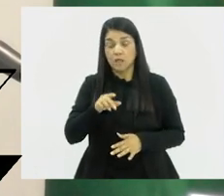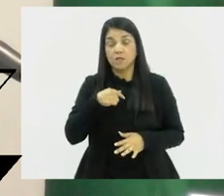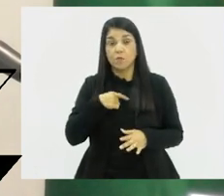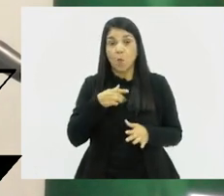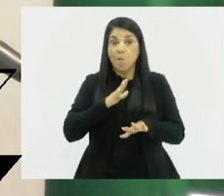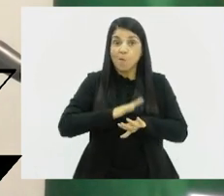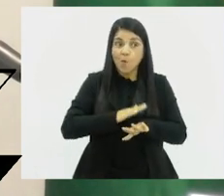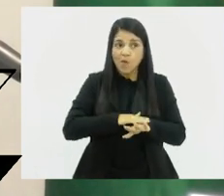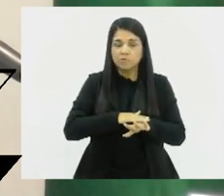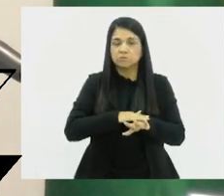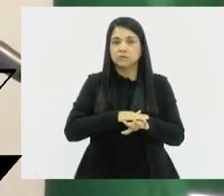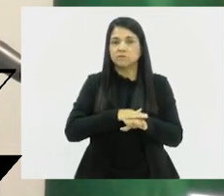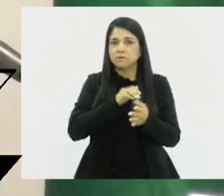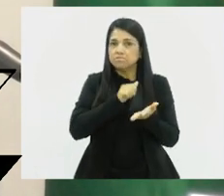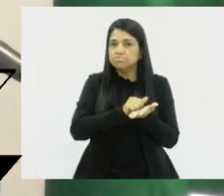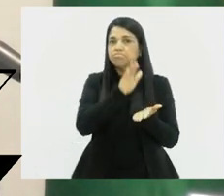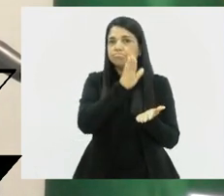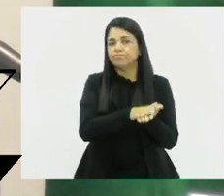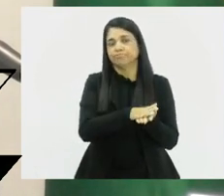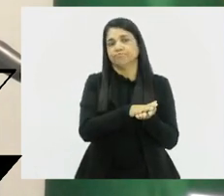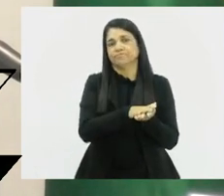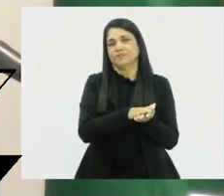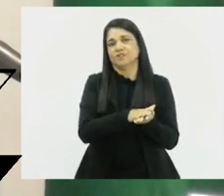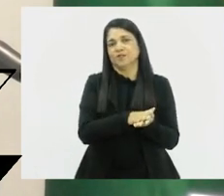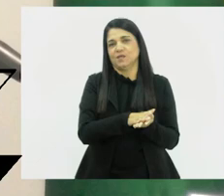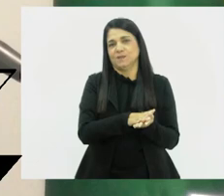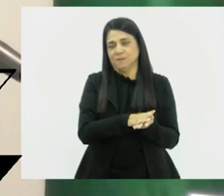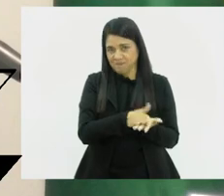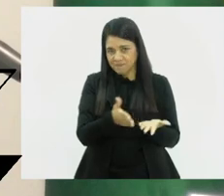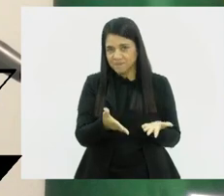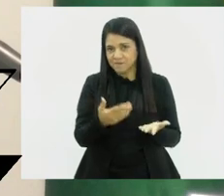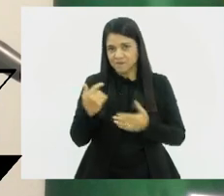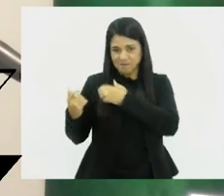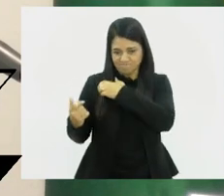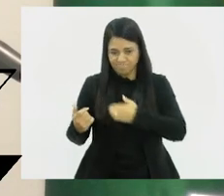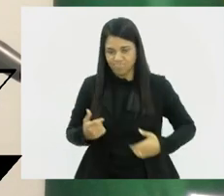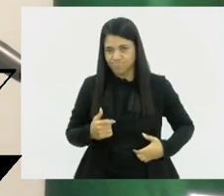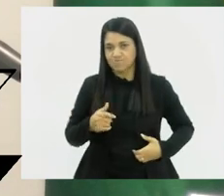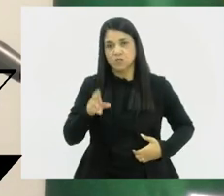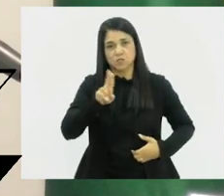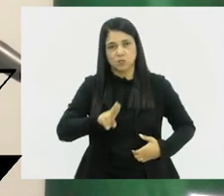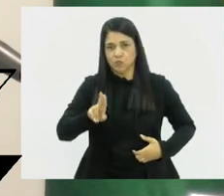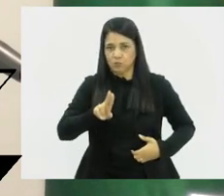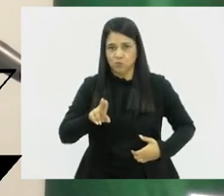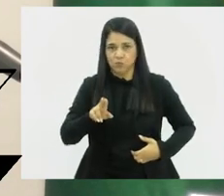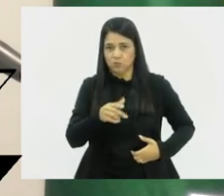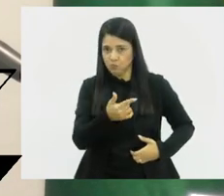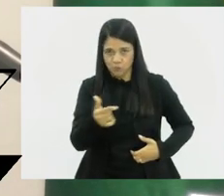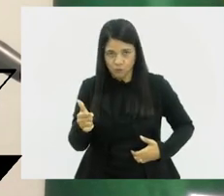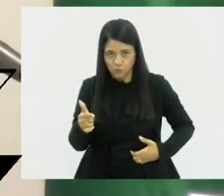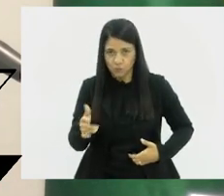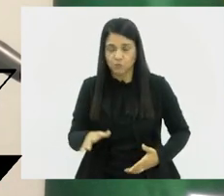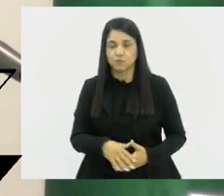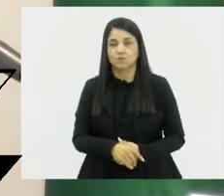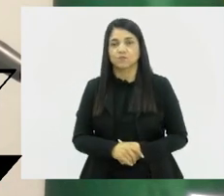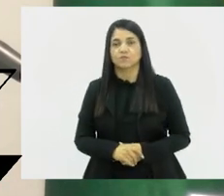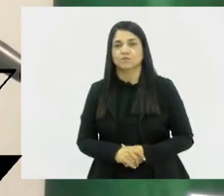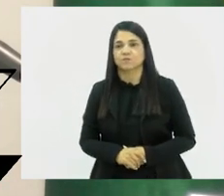aquelas pessoas que não usassem o cinto de segurança. Então, eu acho que a gente tem que provocar